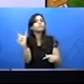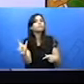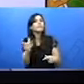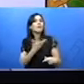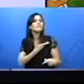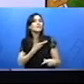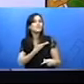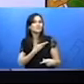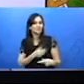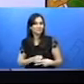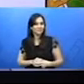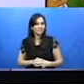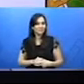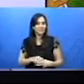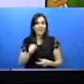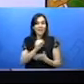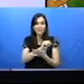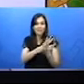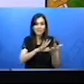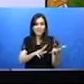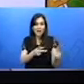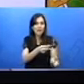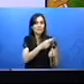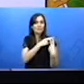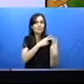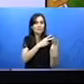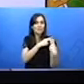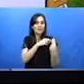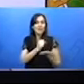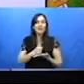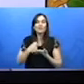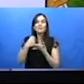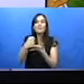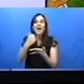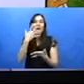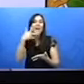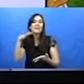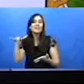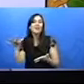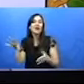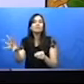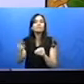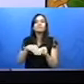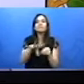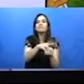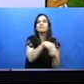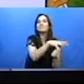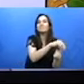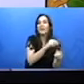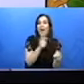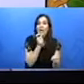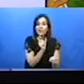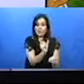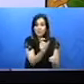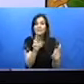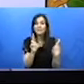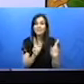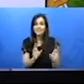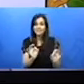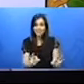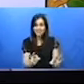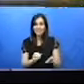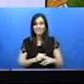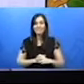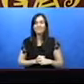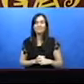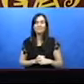Esta atividade, o responsável vai ajudar a criança a preencher as respostas após o término